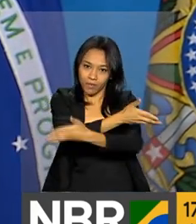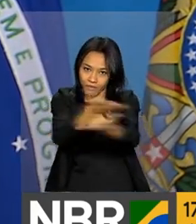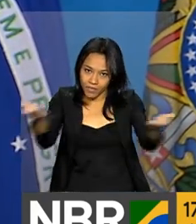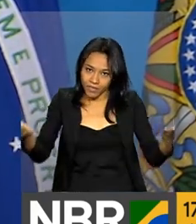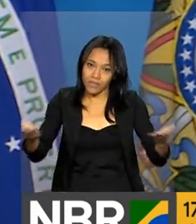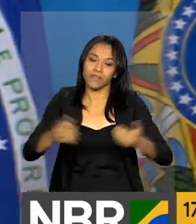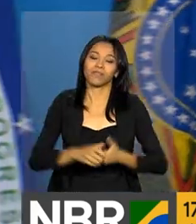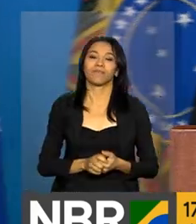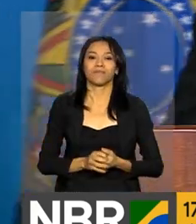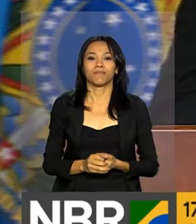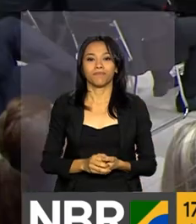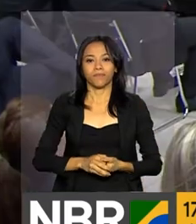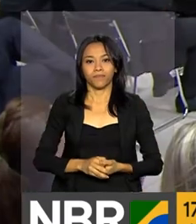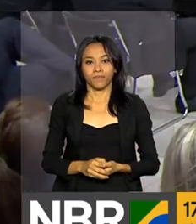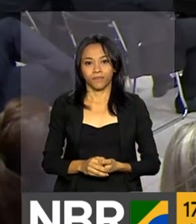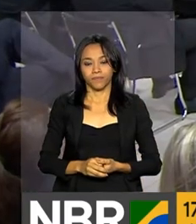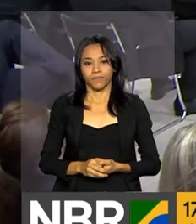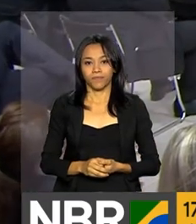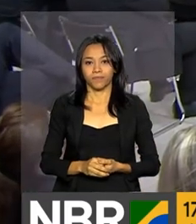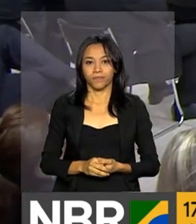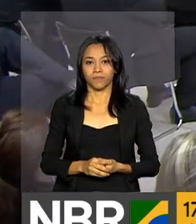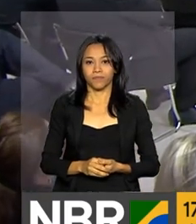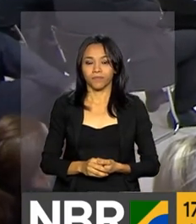as senhoras.